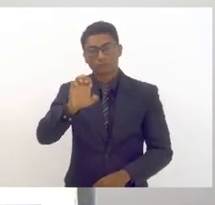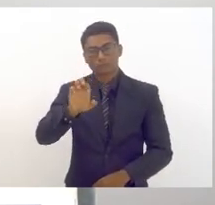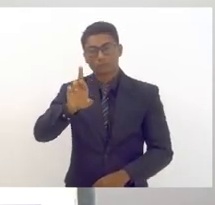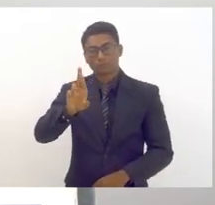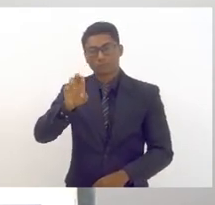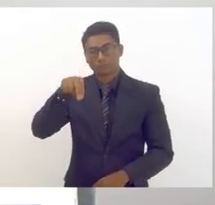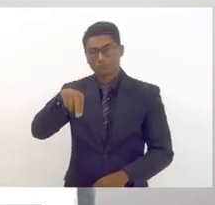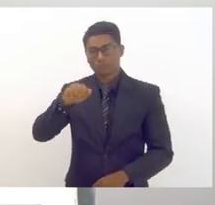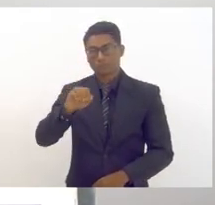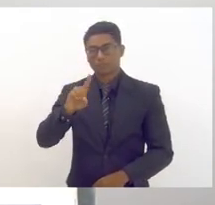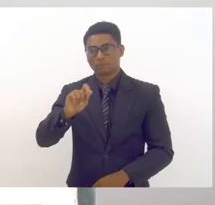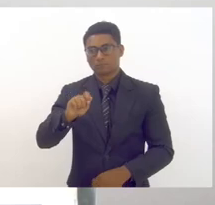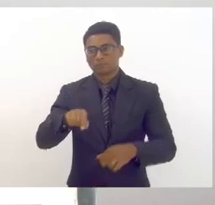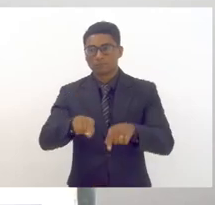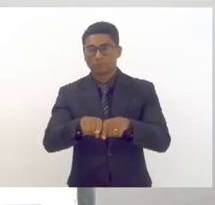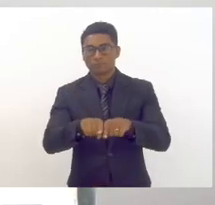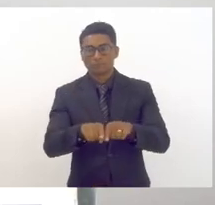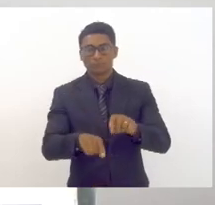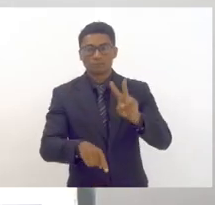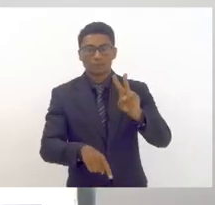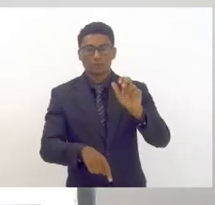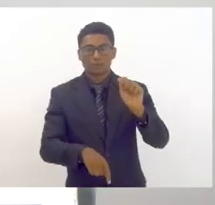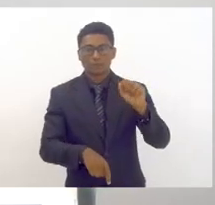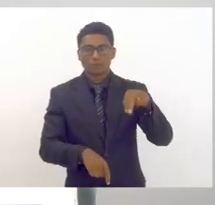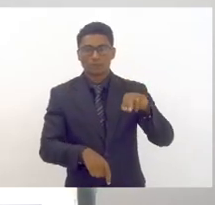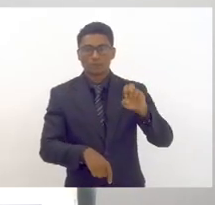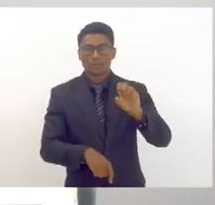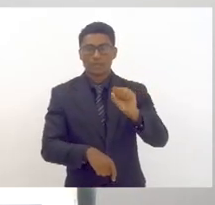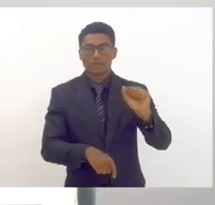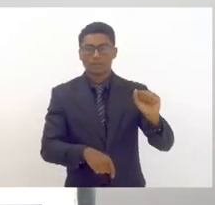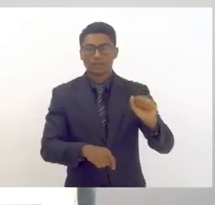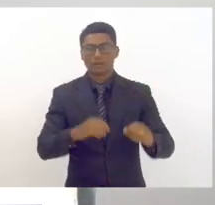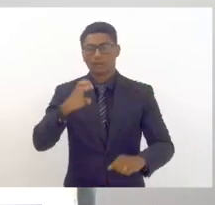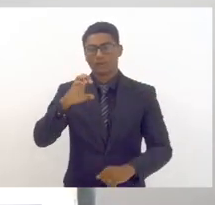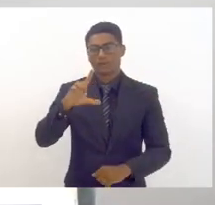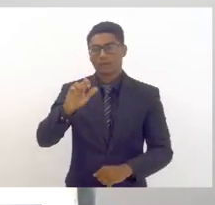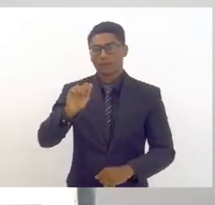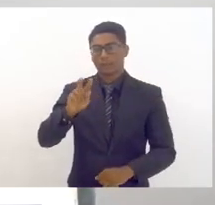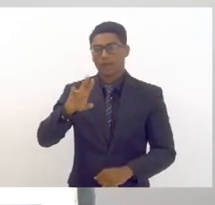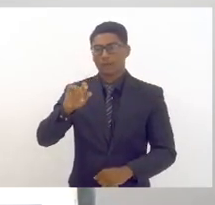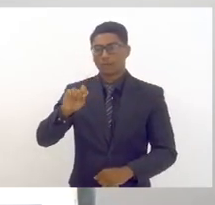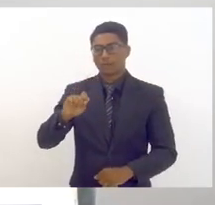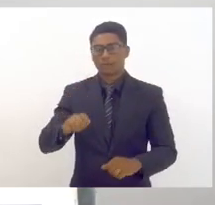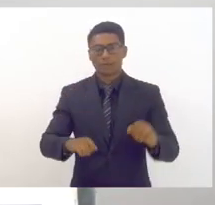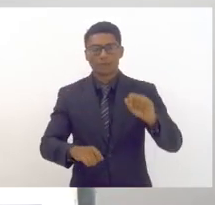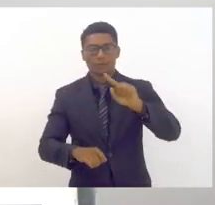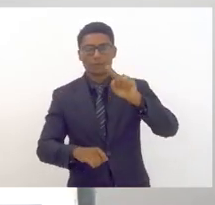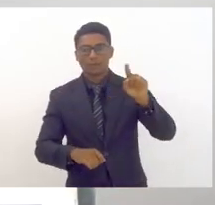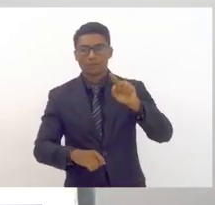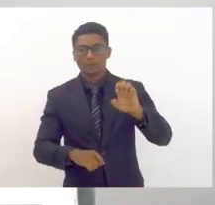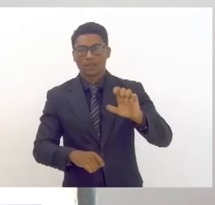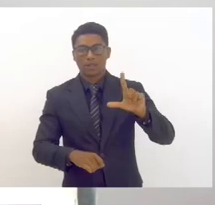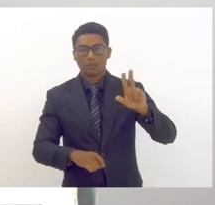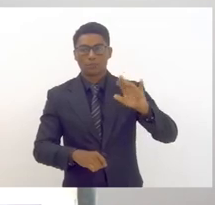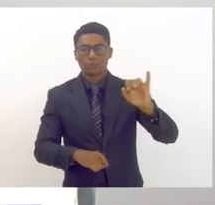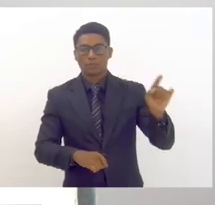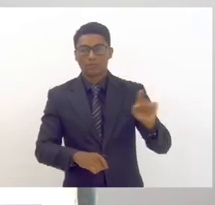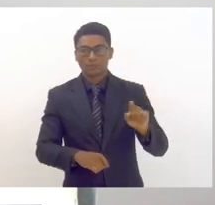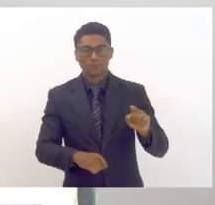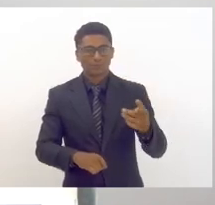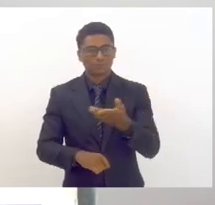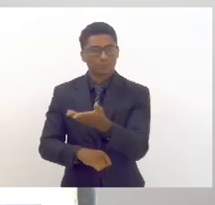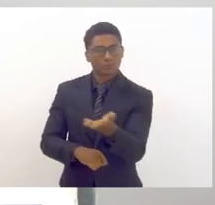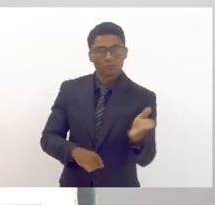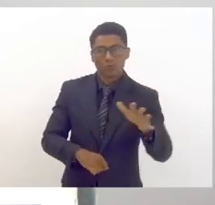da doutora Vanessa, da Cláudia, do Zé Luiz, de todos que se encontram aqui nesta